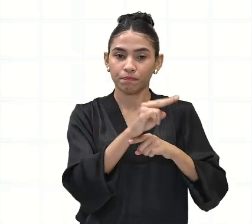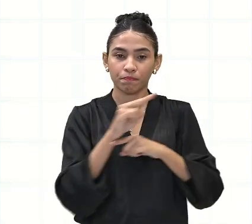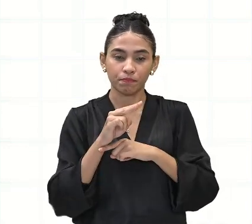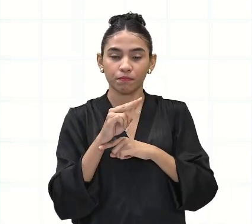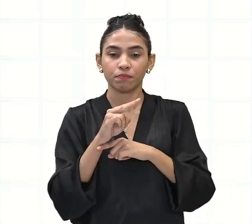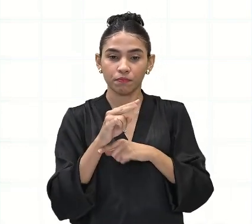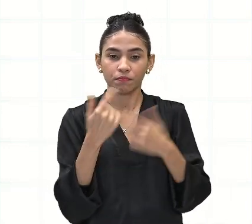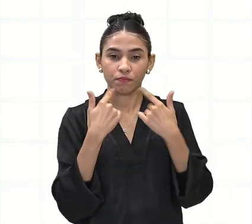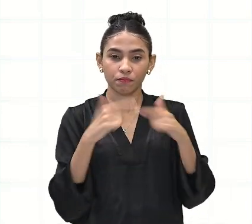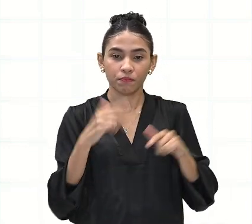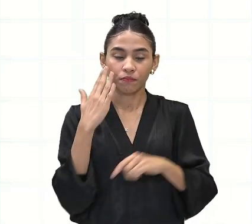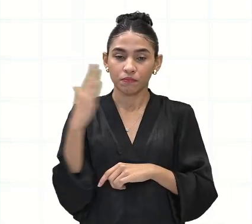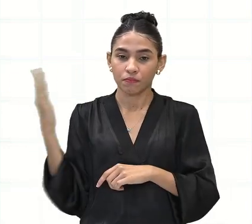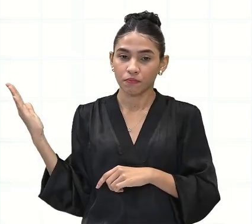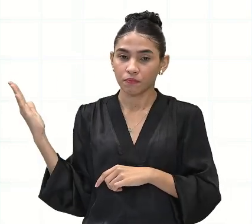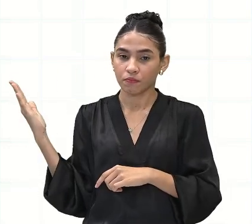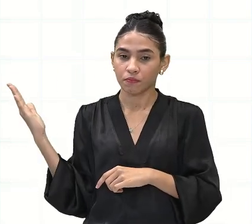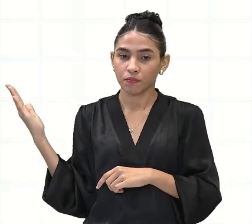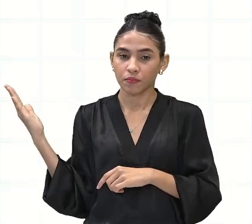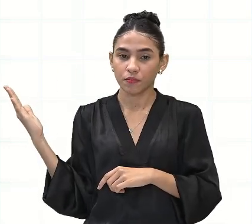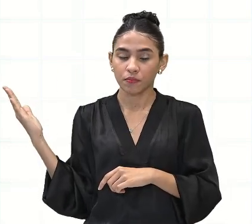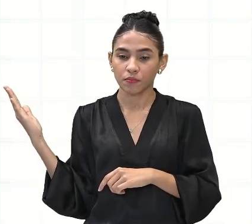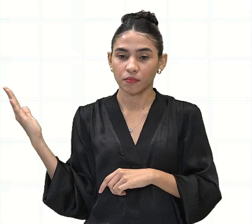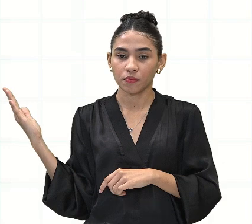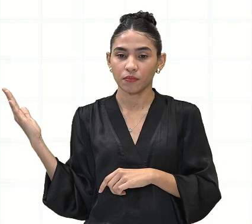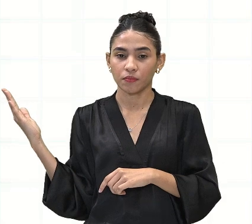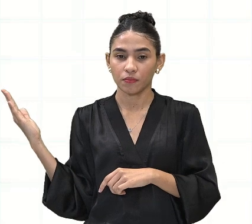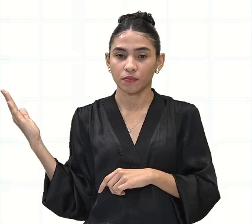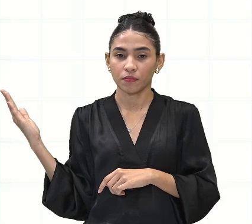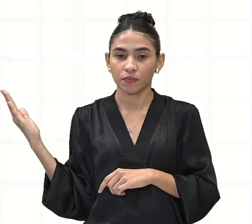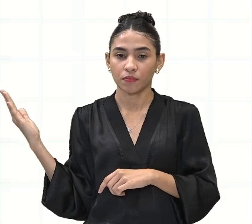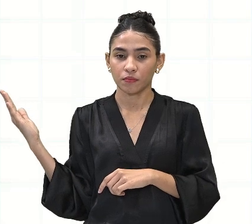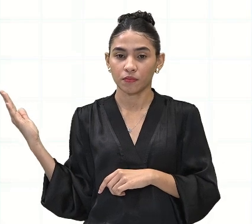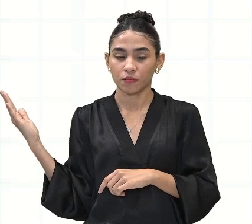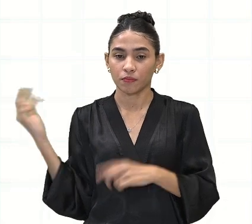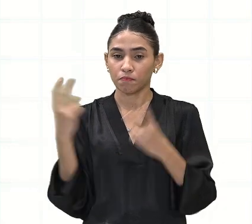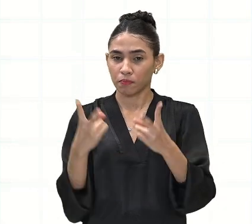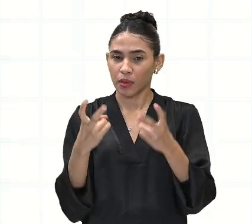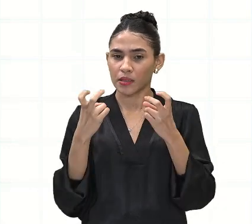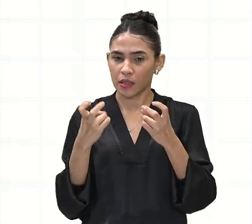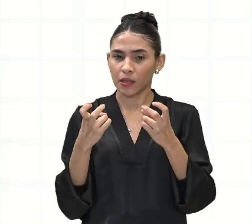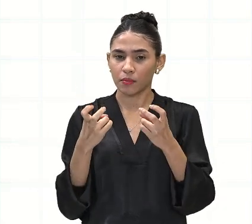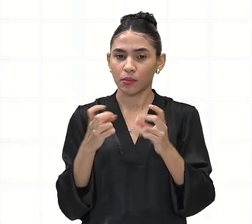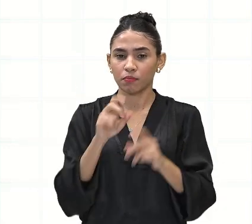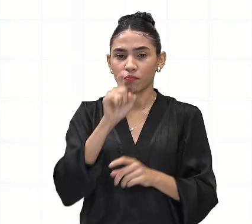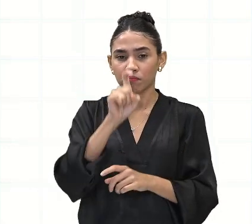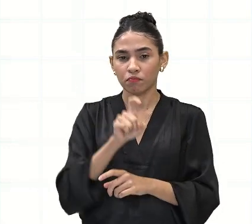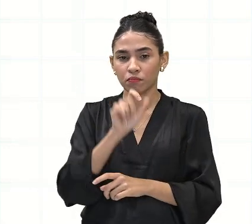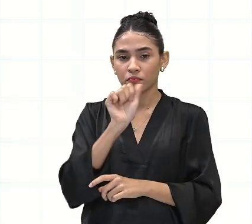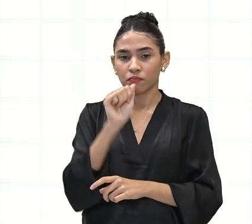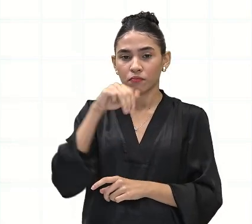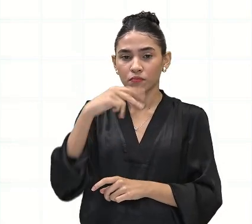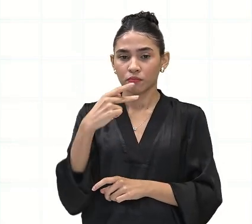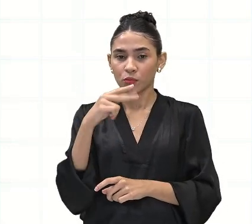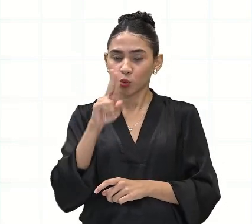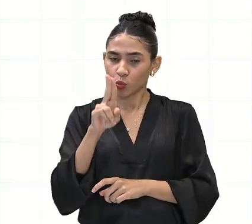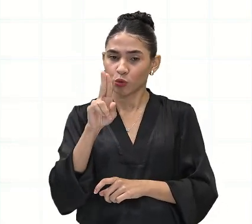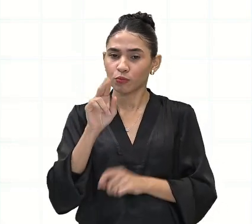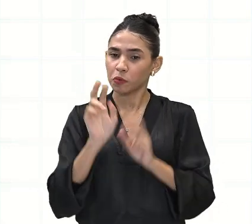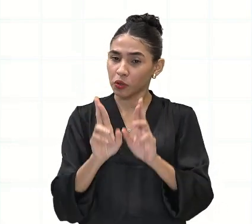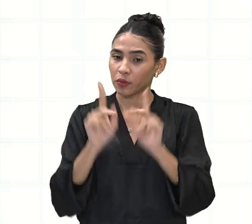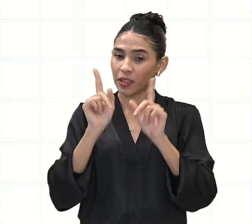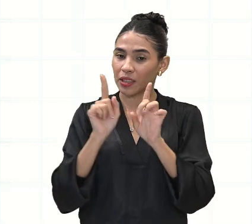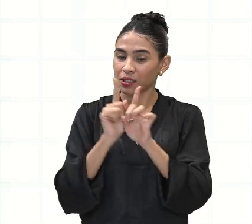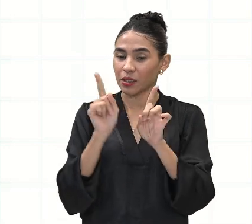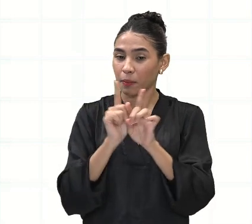voleibol, shampoo, nessa escrita bem em português, embora nos rótulos você não veja muito escrito